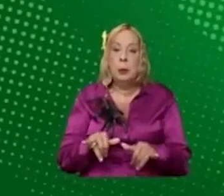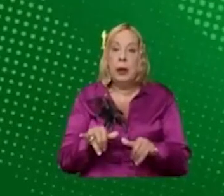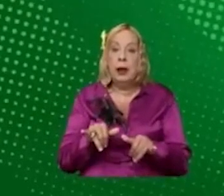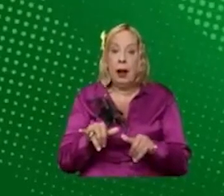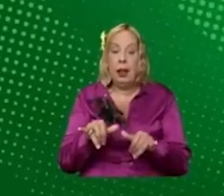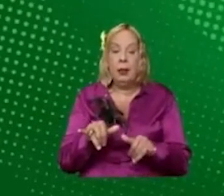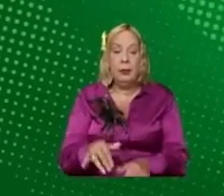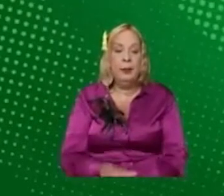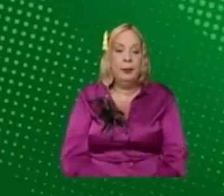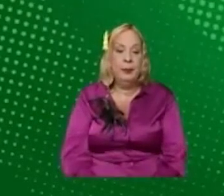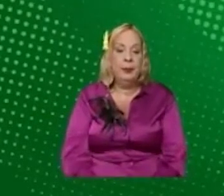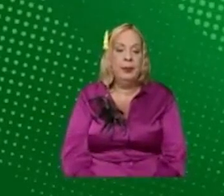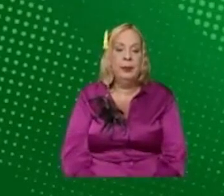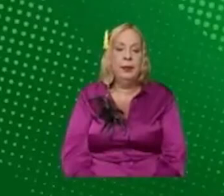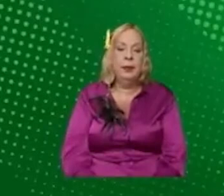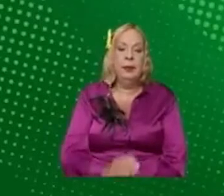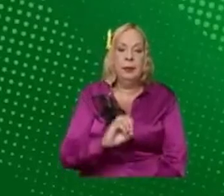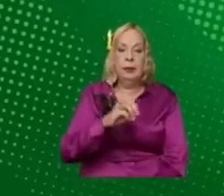Bom demais.